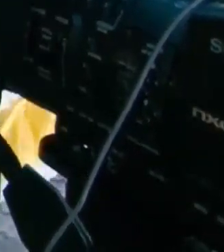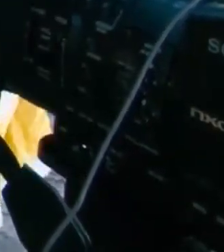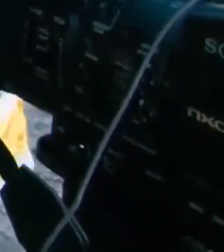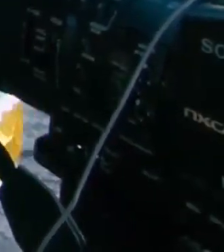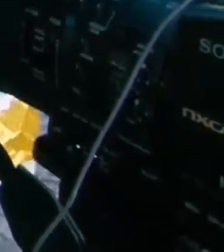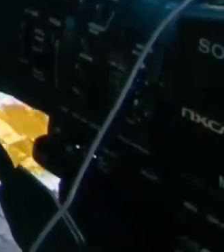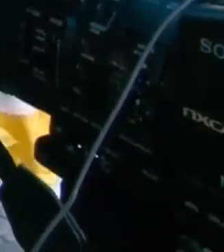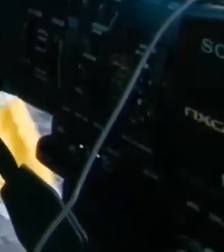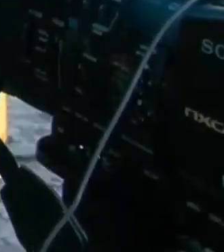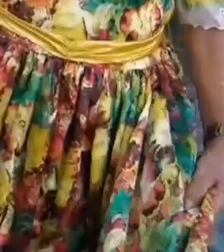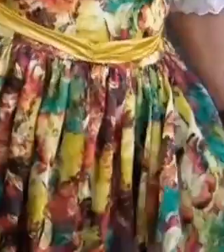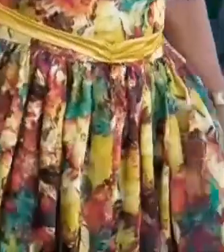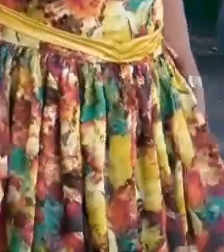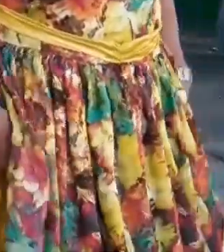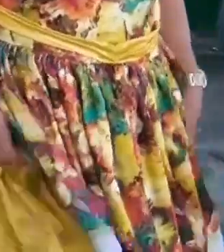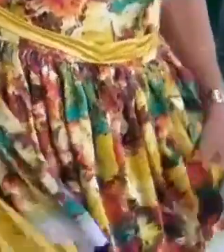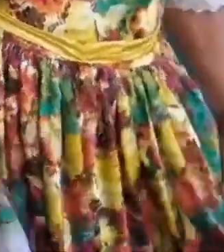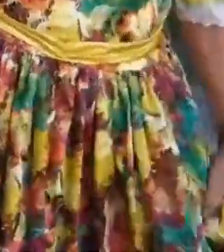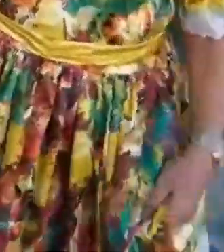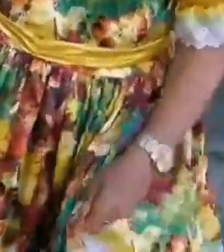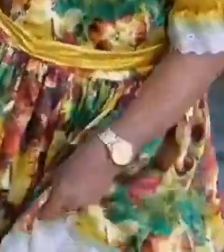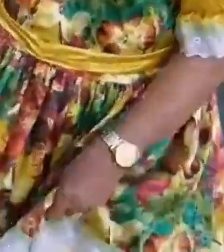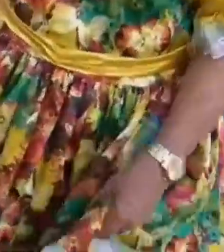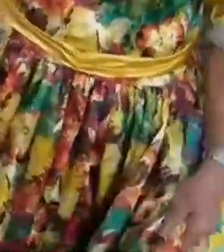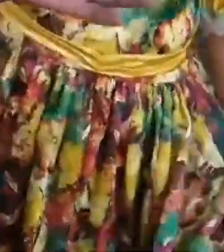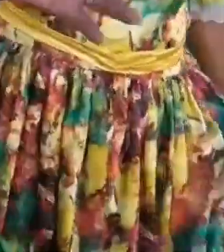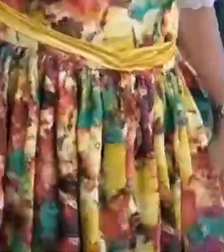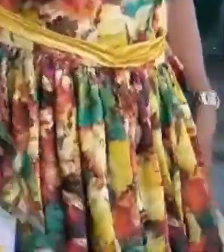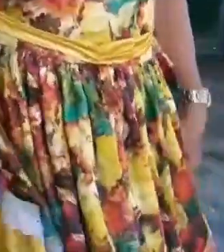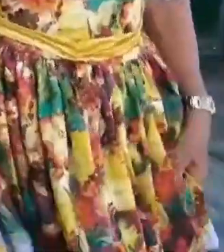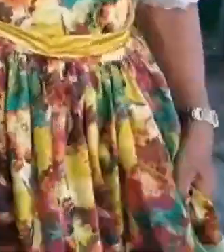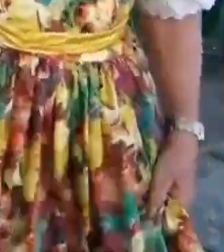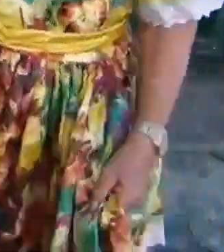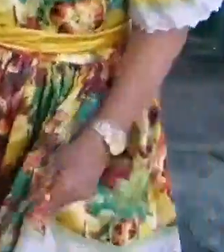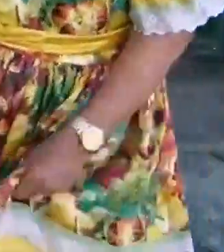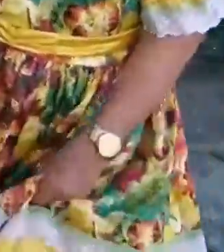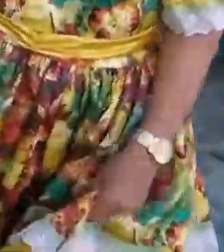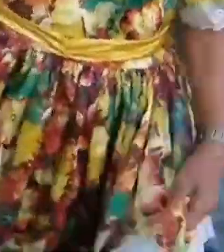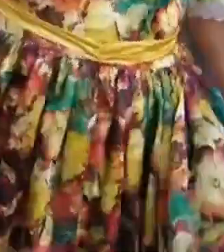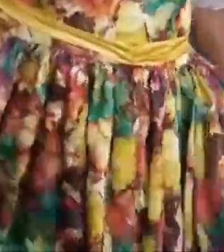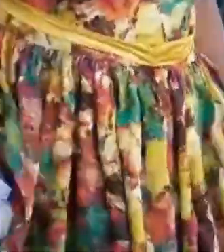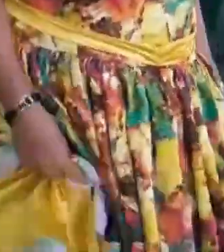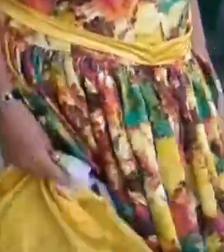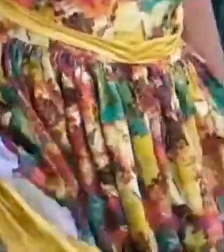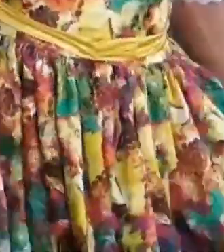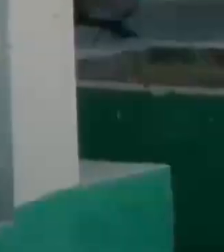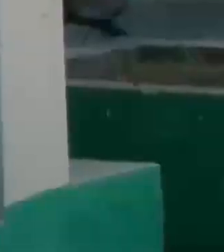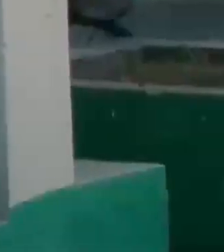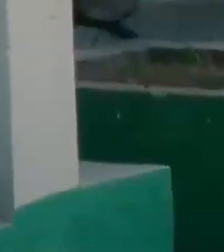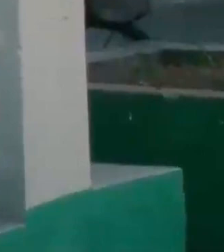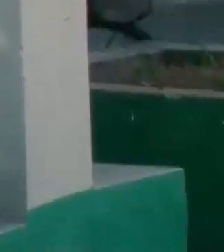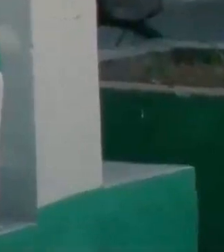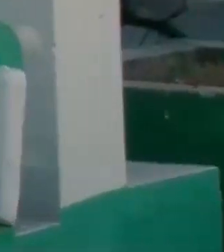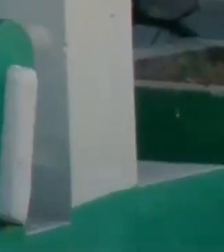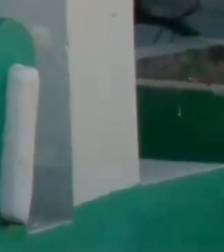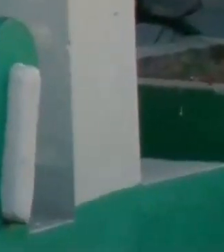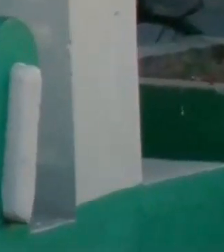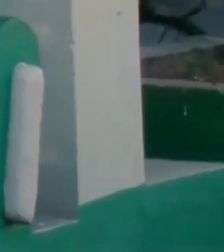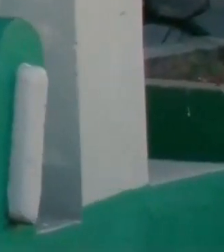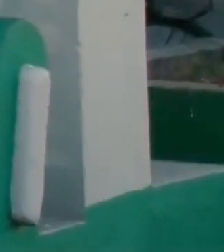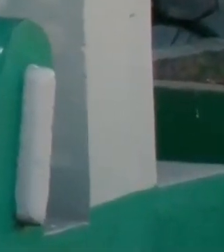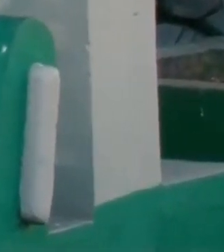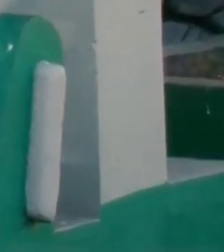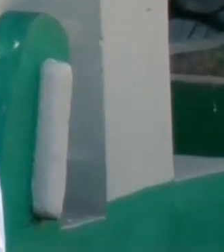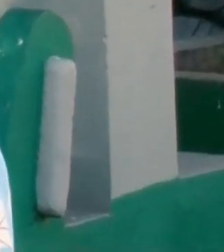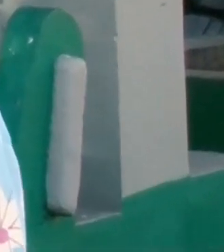folclóricos com minha mãe do lado. Aí eu vim, cheguei até aqui, montei esse grupo maravilhoso, lindo, as Mangabeiras. O grupo Mangabeira, ele